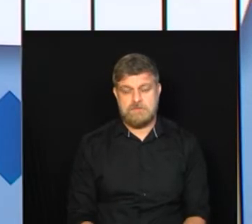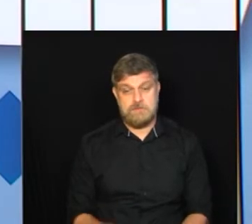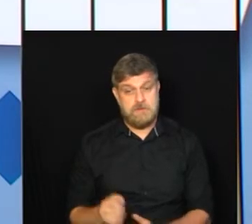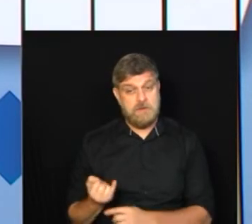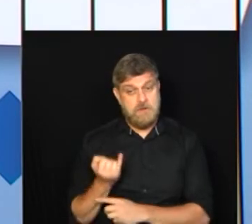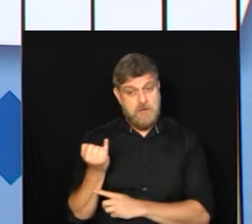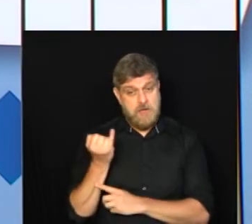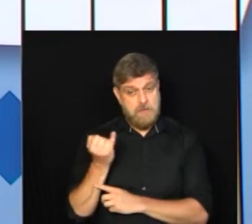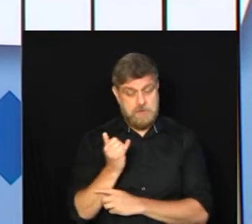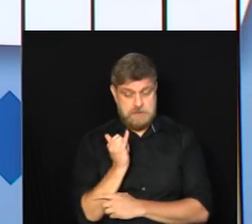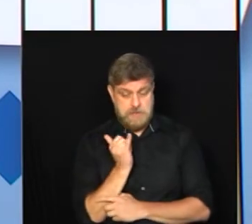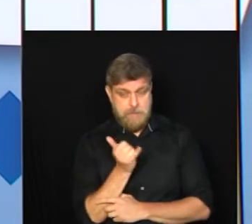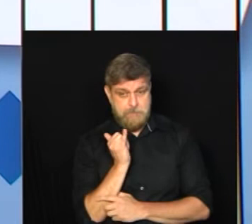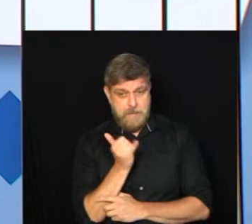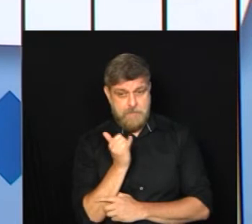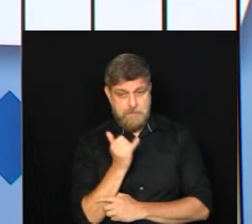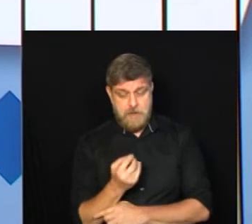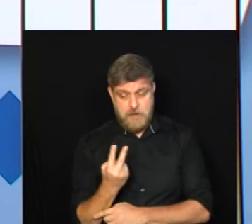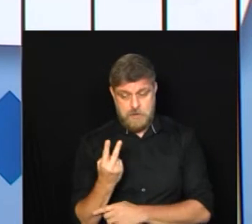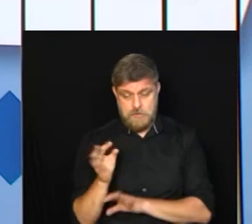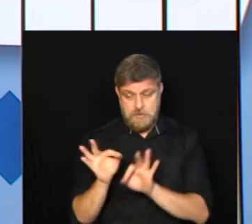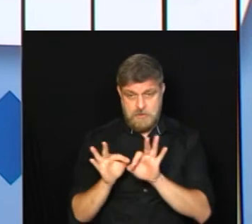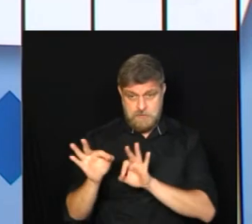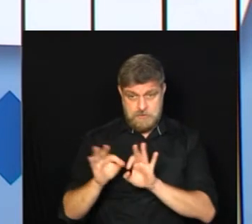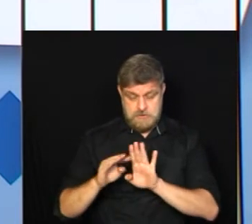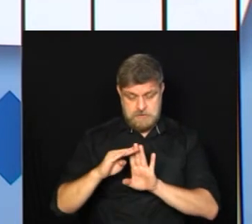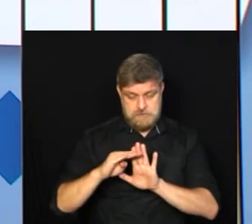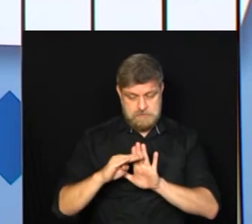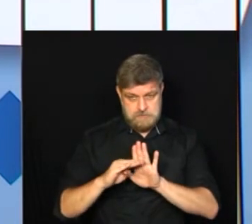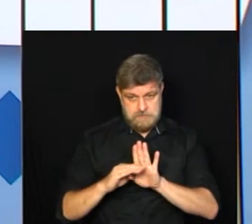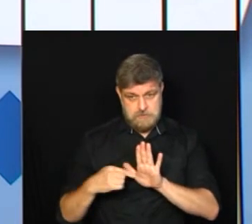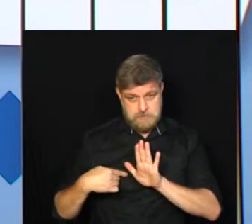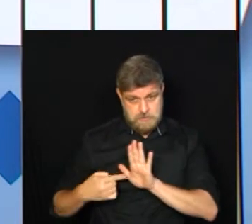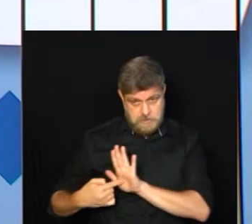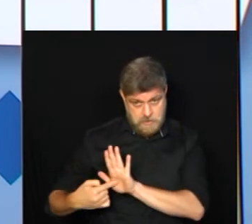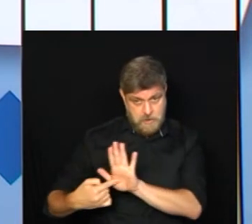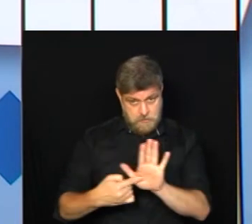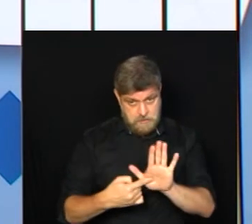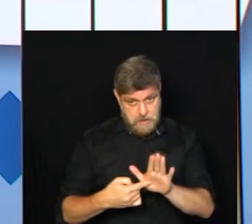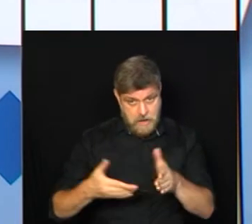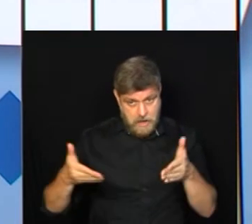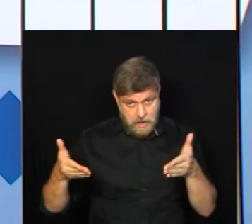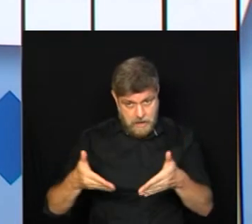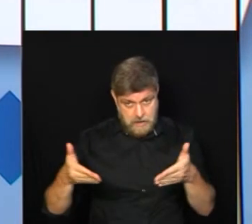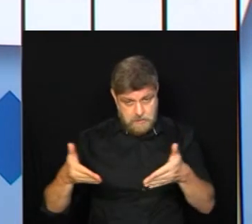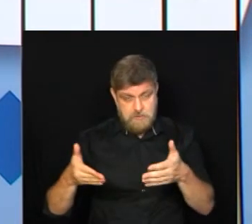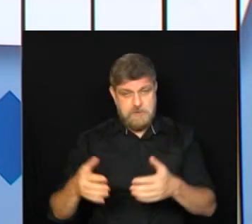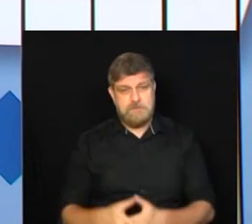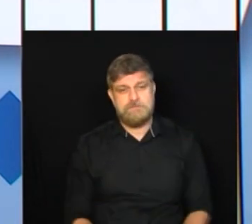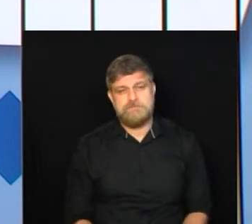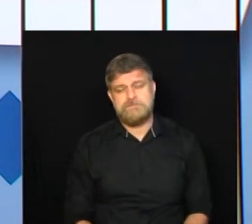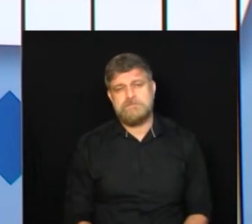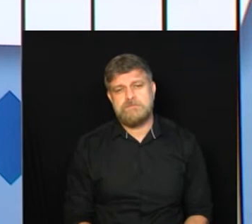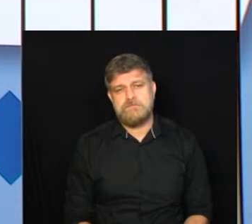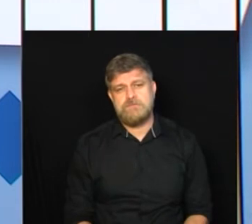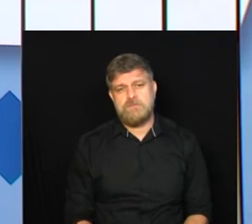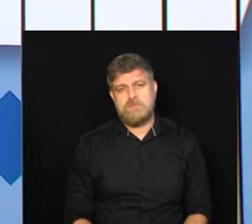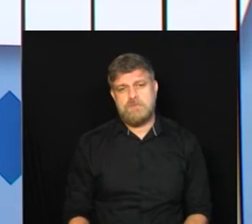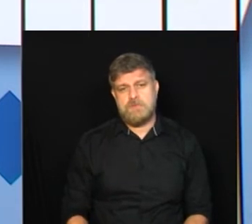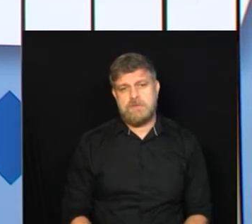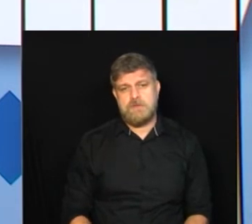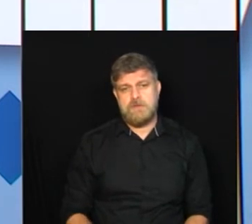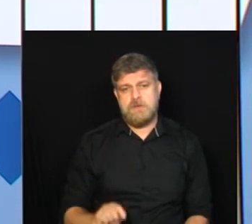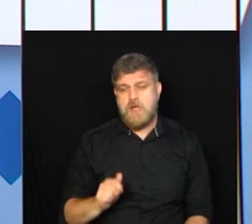Importante salientar que esses dois projetos que nós acabamos de apresentar agora nas reportagens, eles